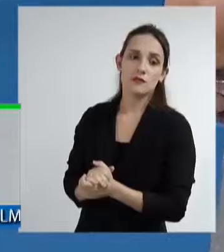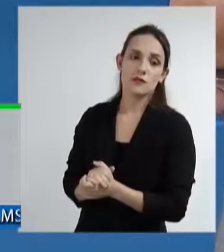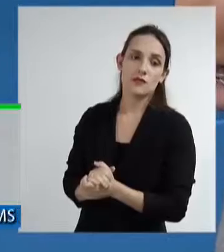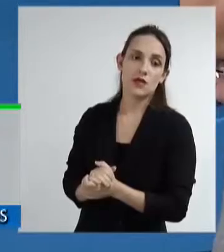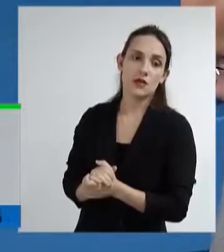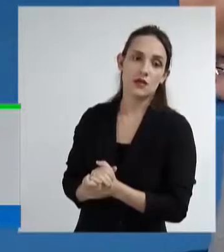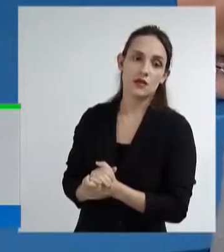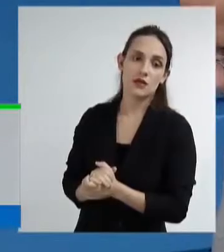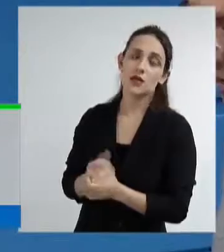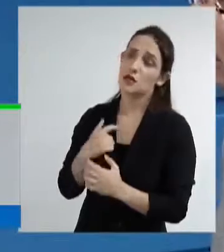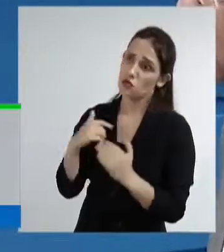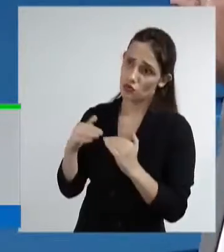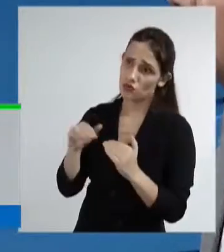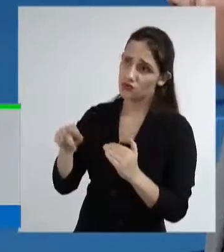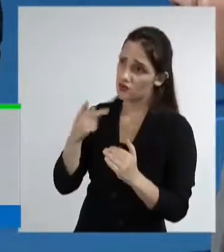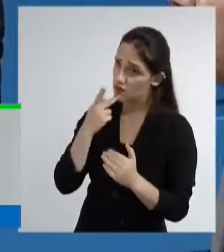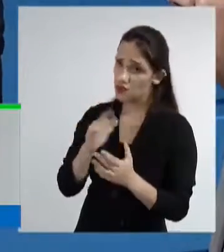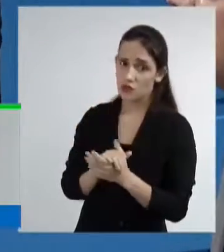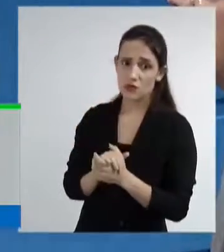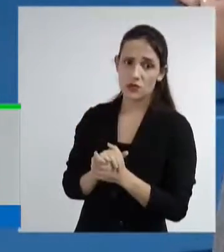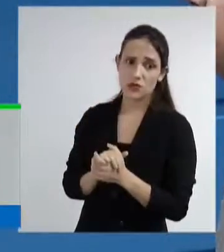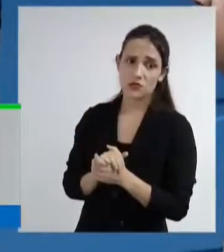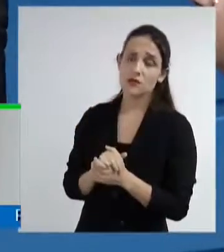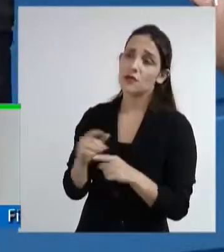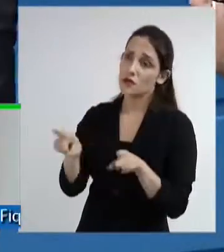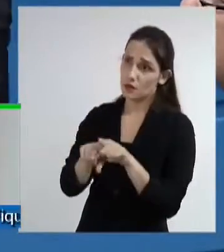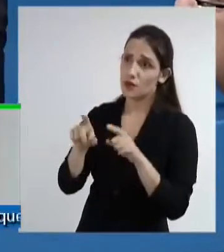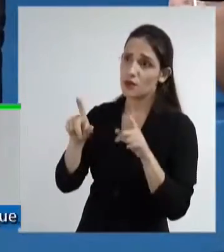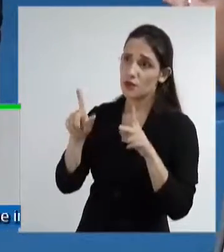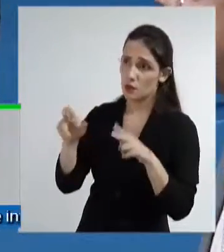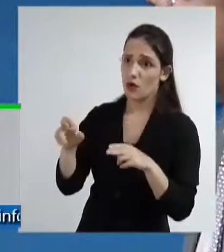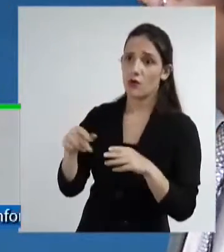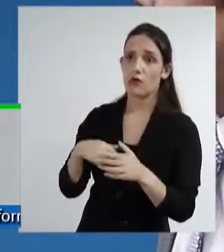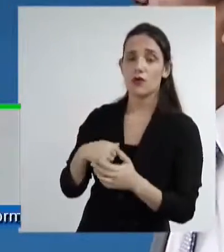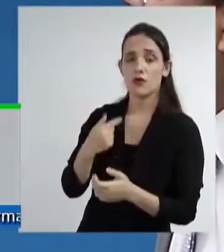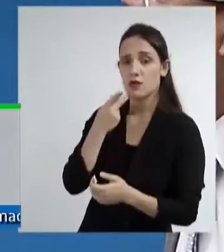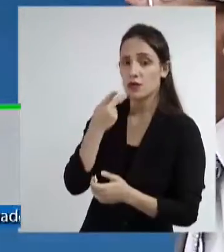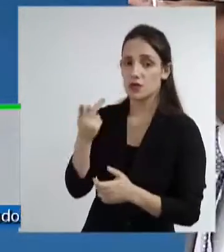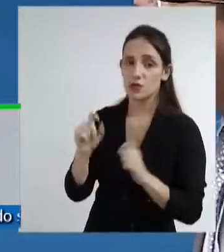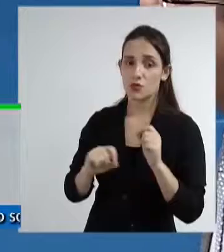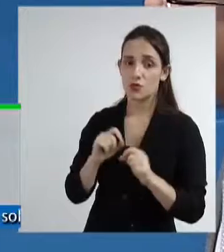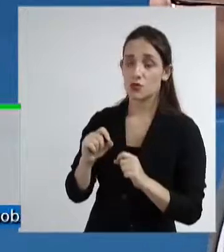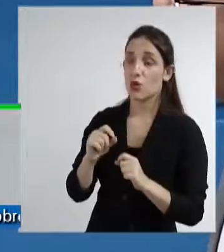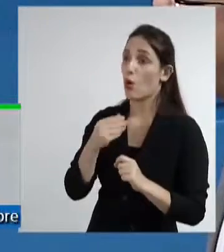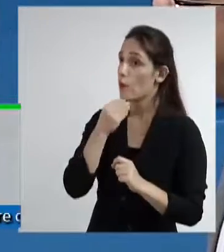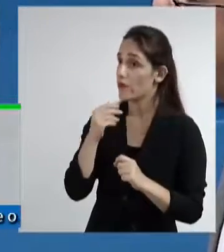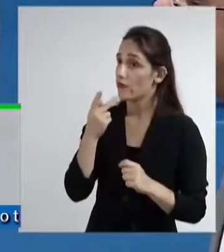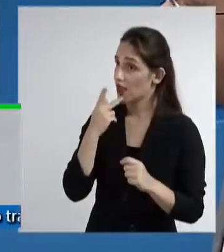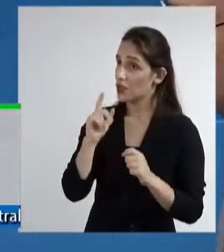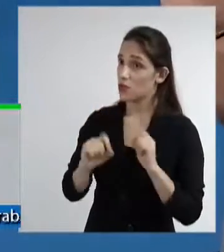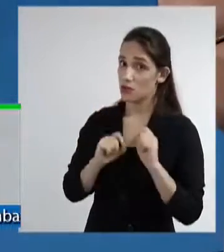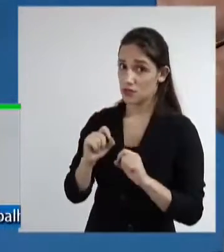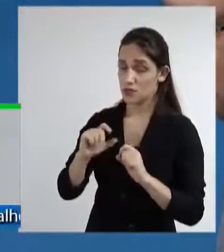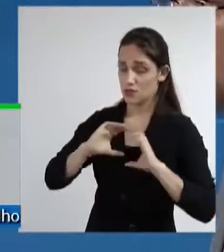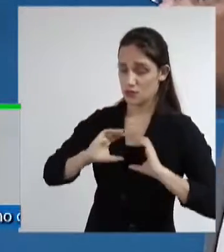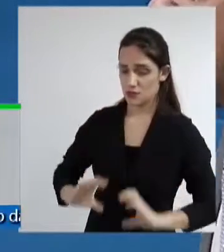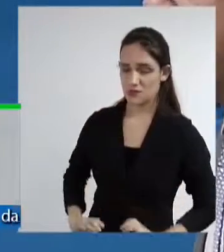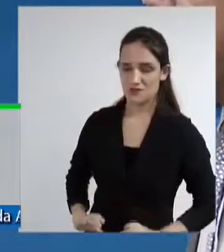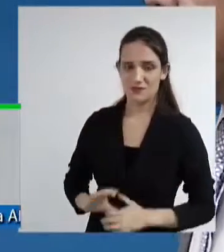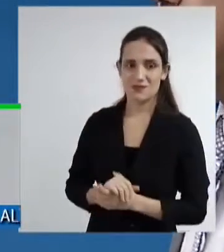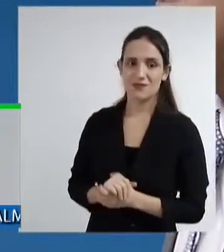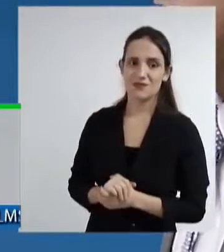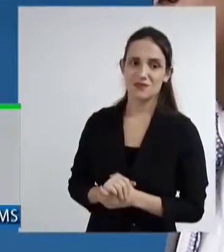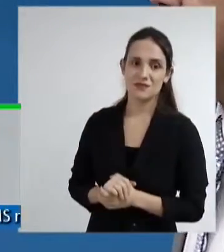essas palavras. Eu concordo com o seu posicionamento, este também é o meu. Ele conclui dizendo que esse comportamento não